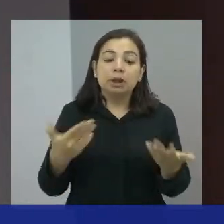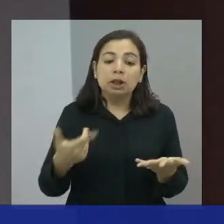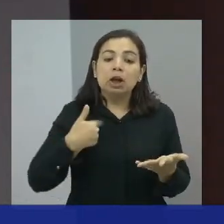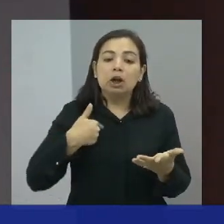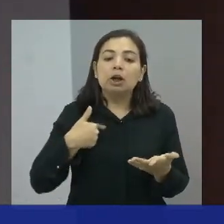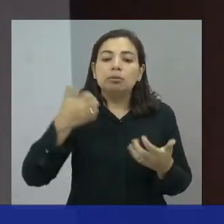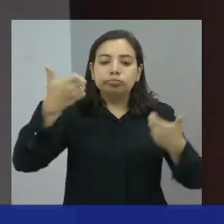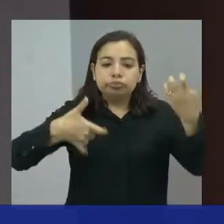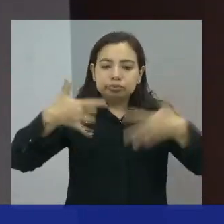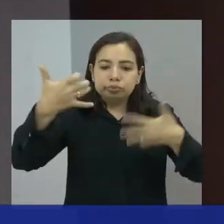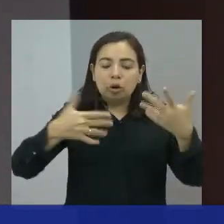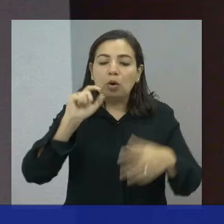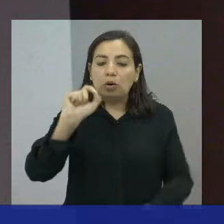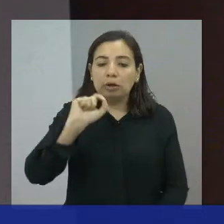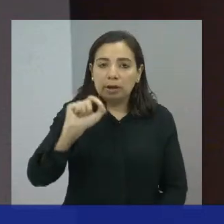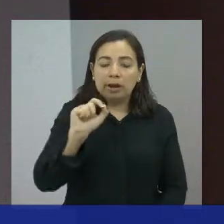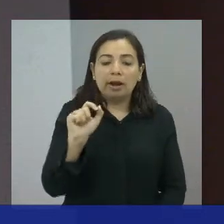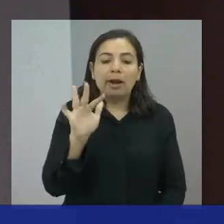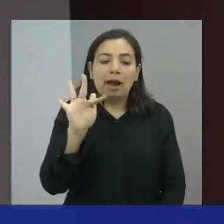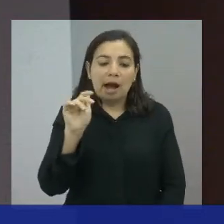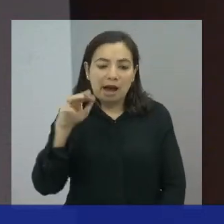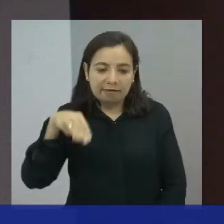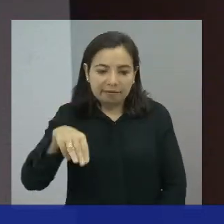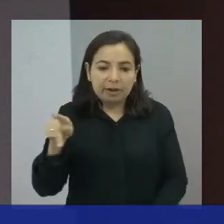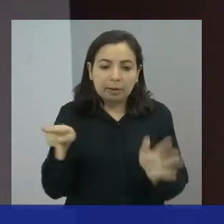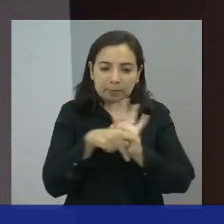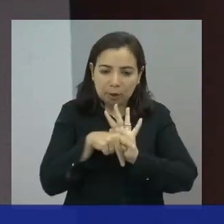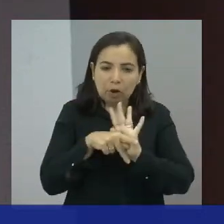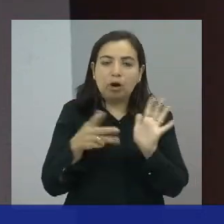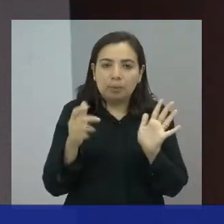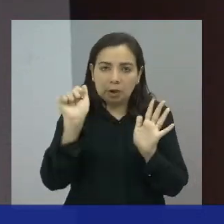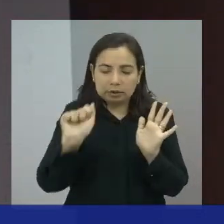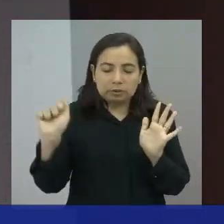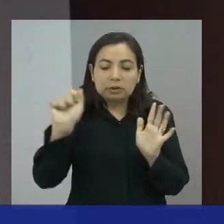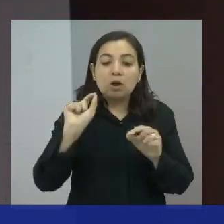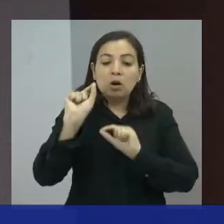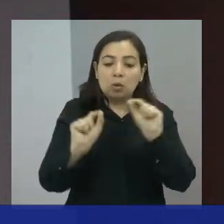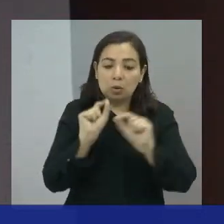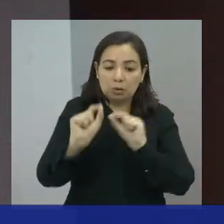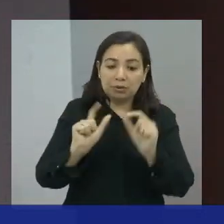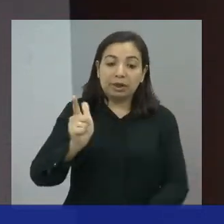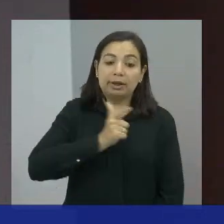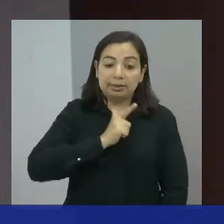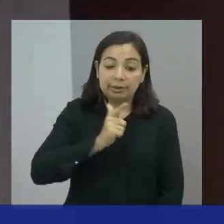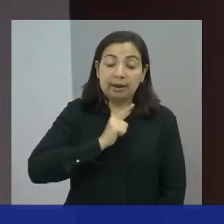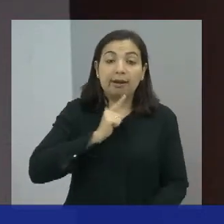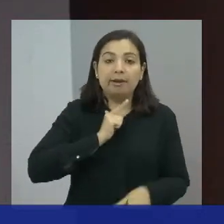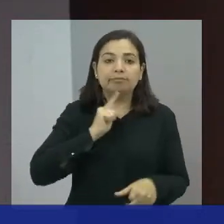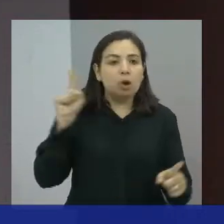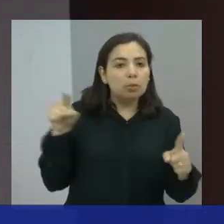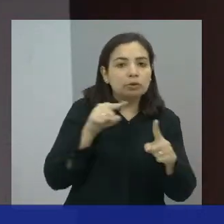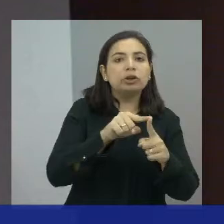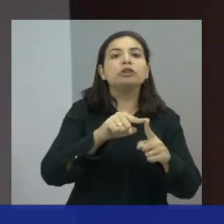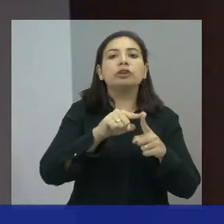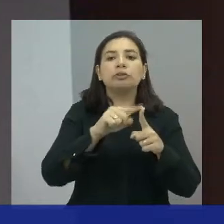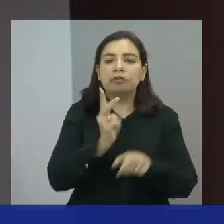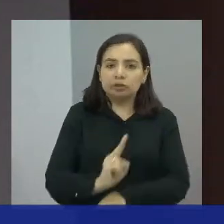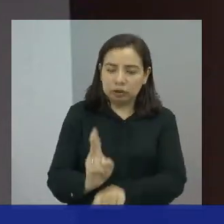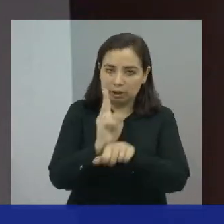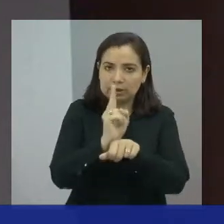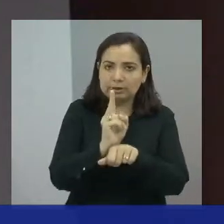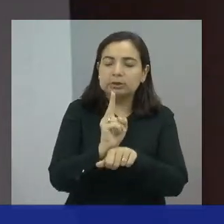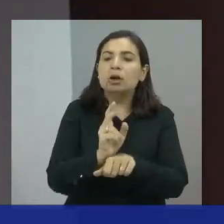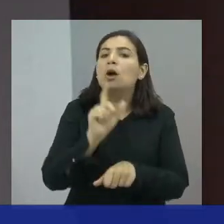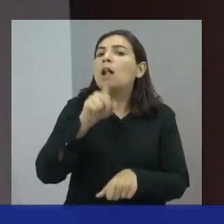que é a AFIM, associação, para dizer que a finalidade da fiscalização não é,